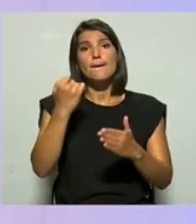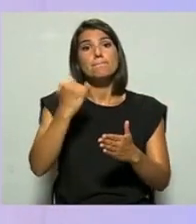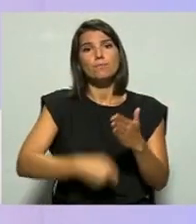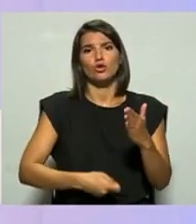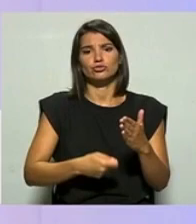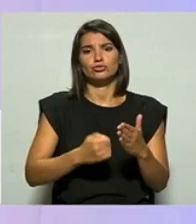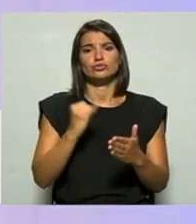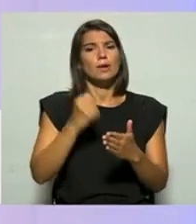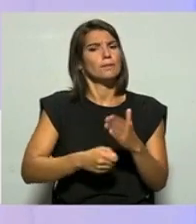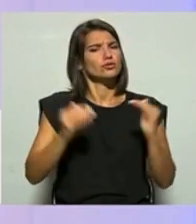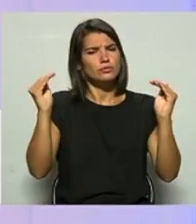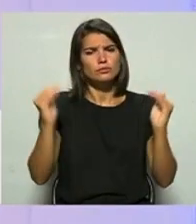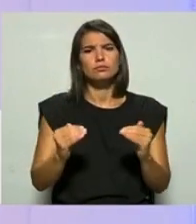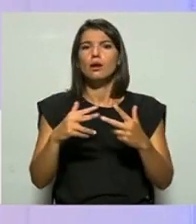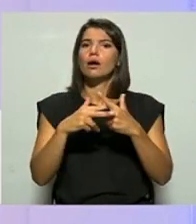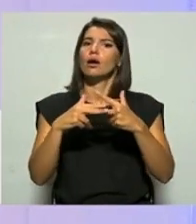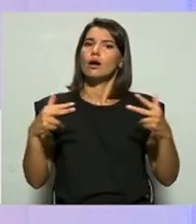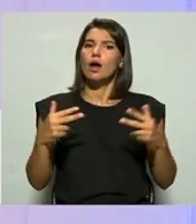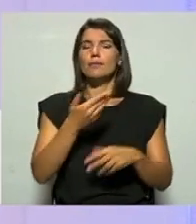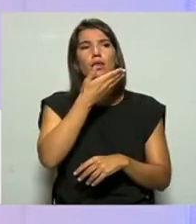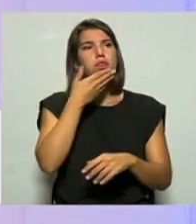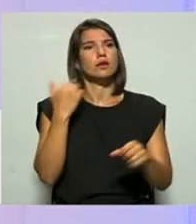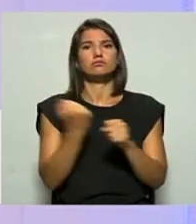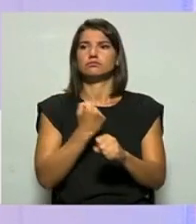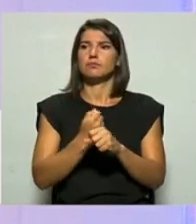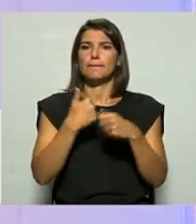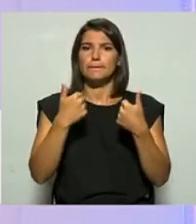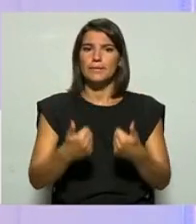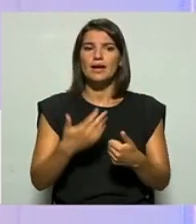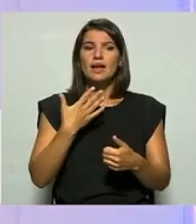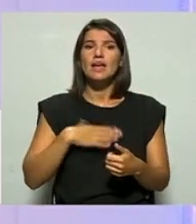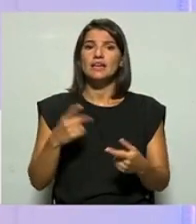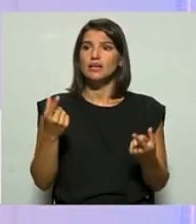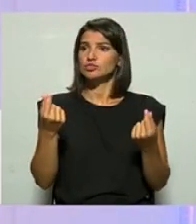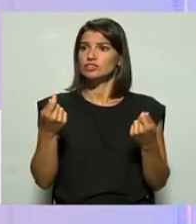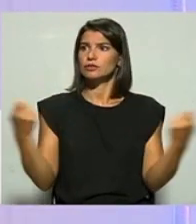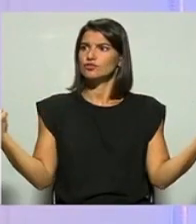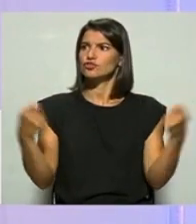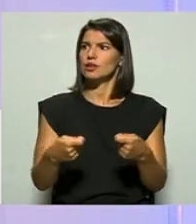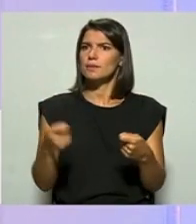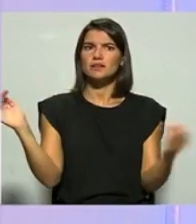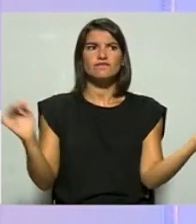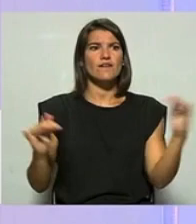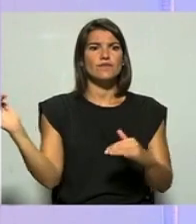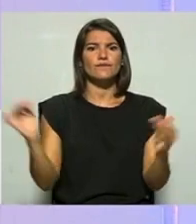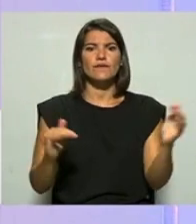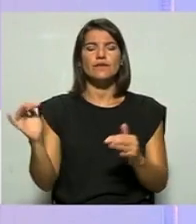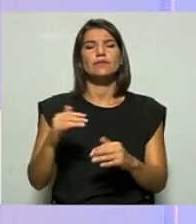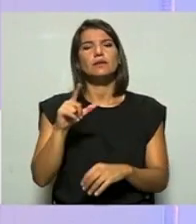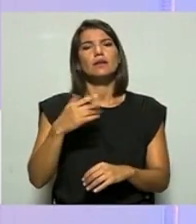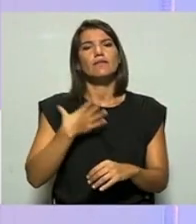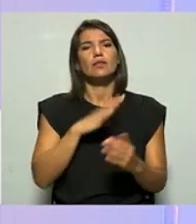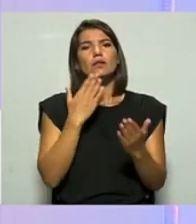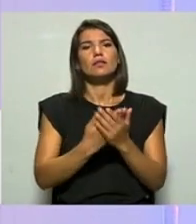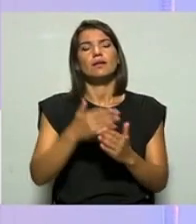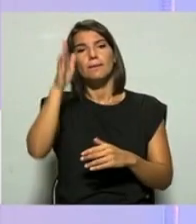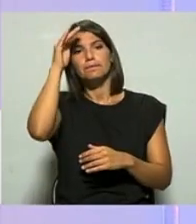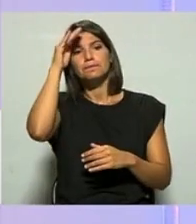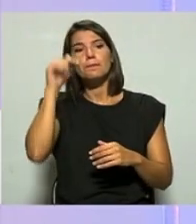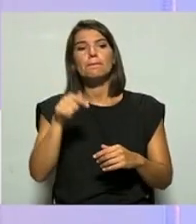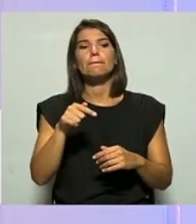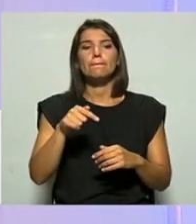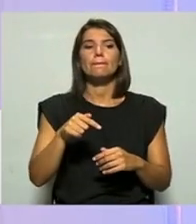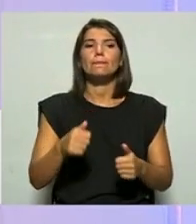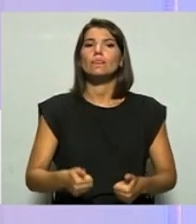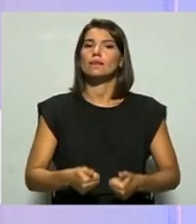impostos nós temos uma cabra Municipal de seja mais eficiente nós temos uma maior atração de investimento E nós queremos que acredito colocar Almada no pódio